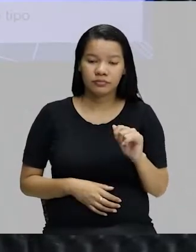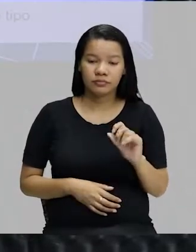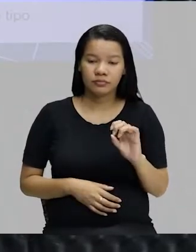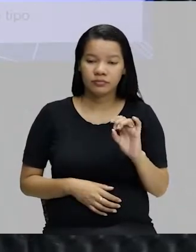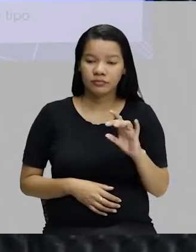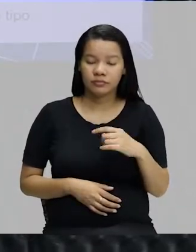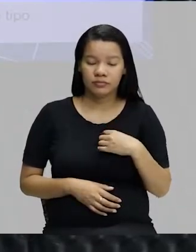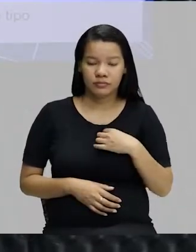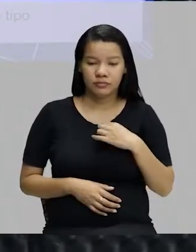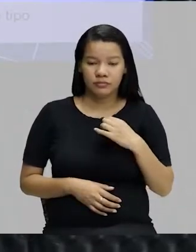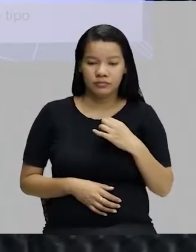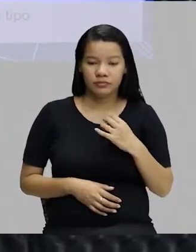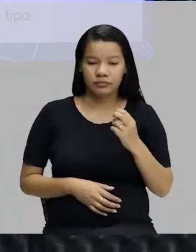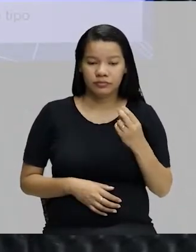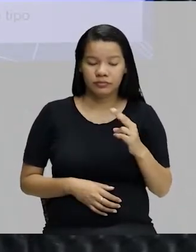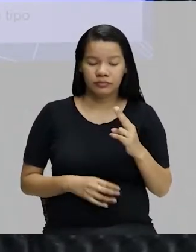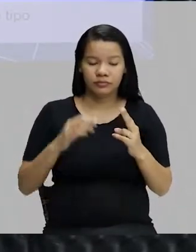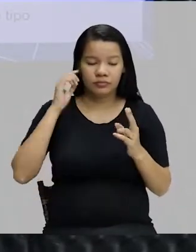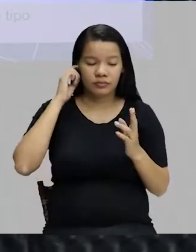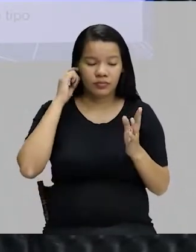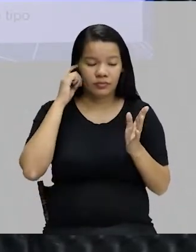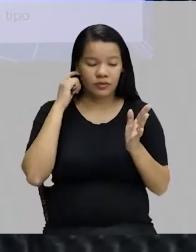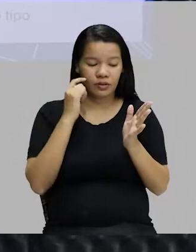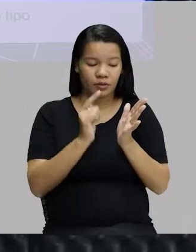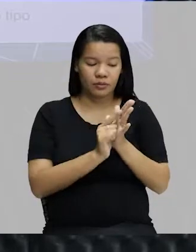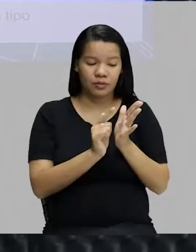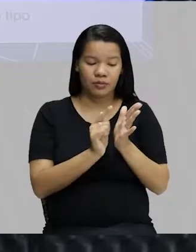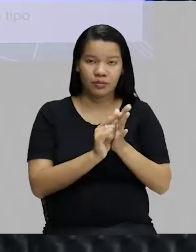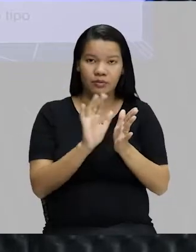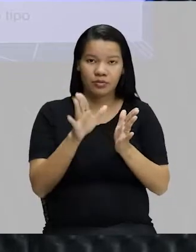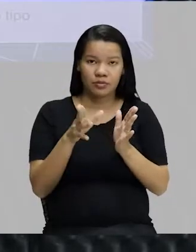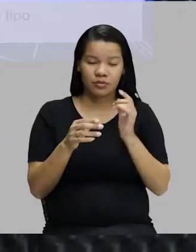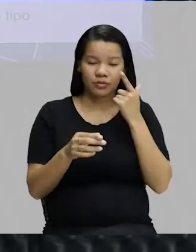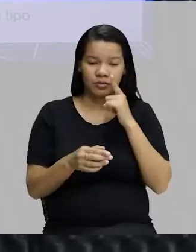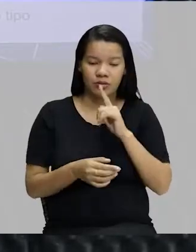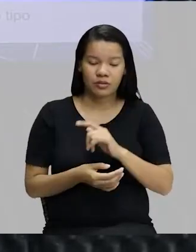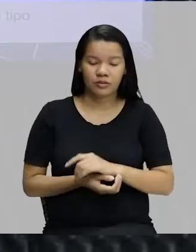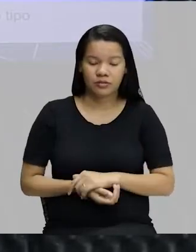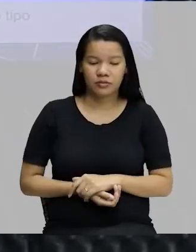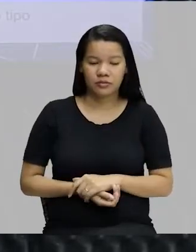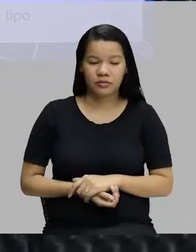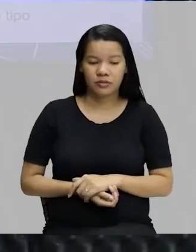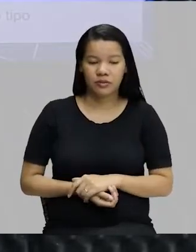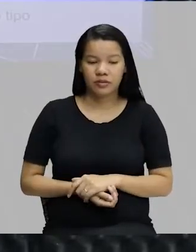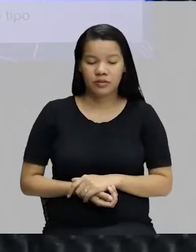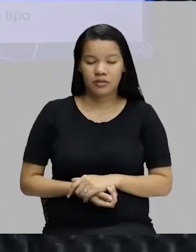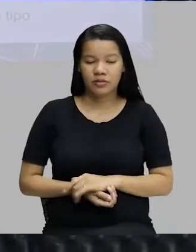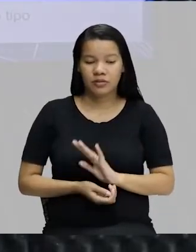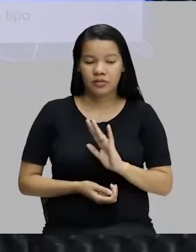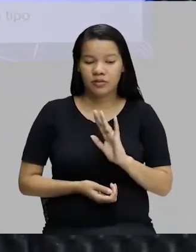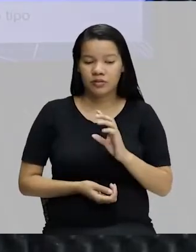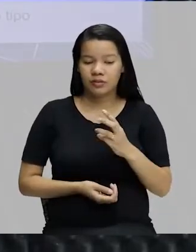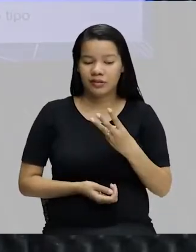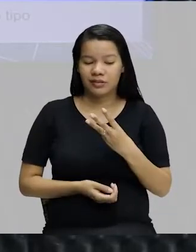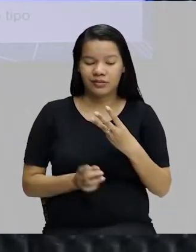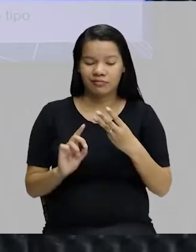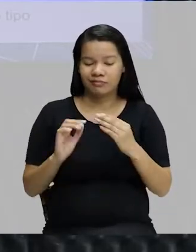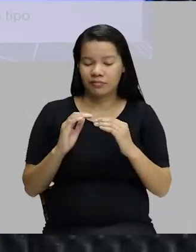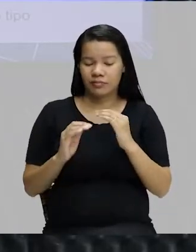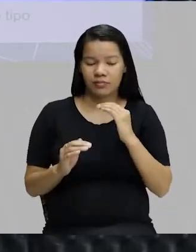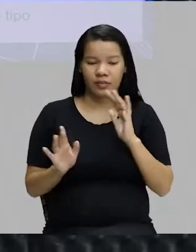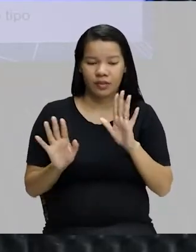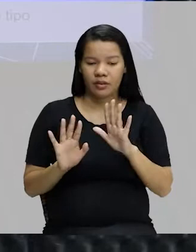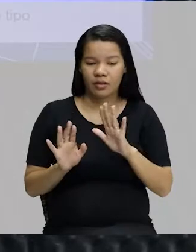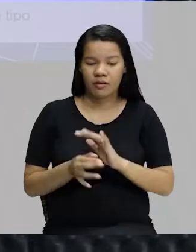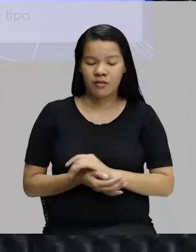nossa roupa, uma folha de papel já consegue barrar, certo? Então, a 3 não corresponde às